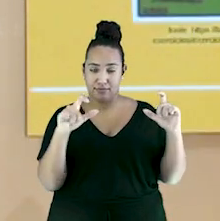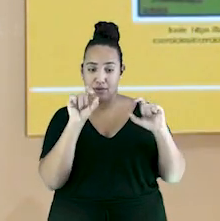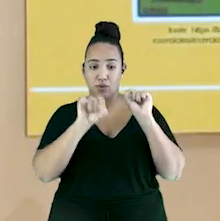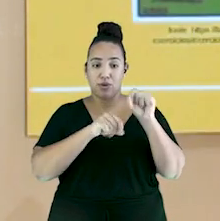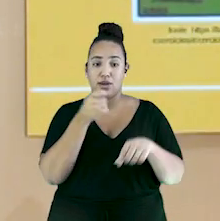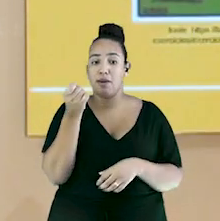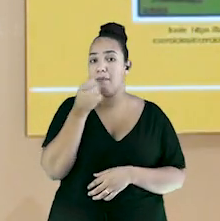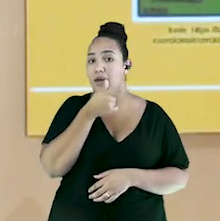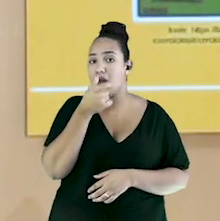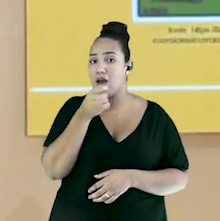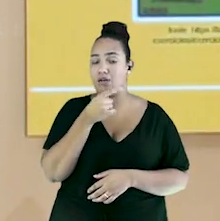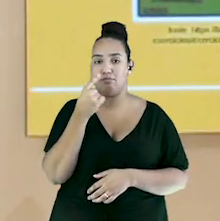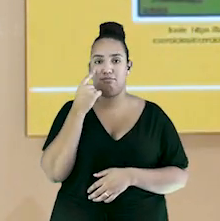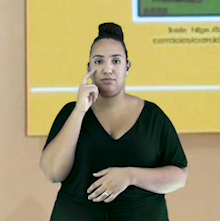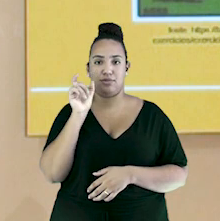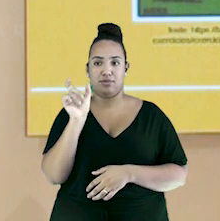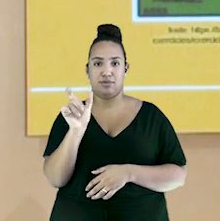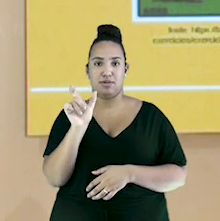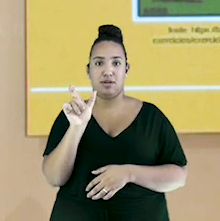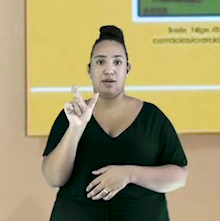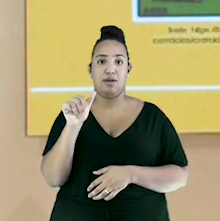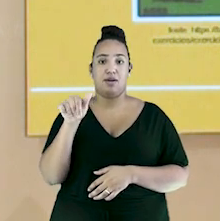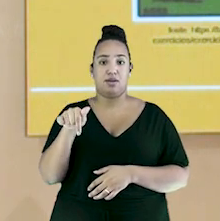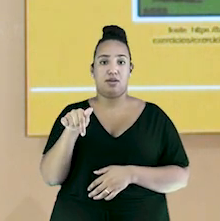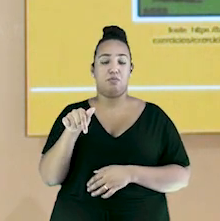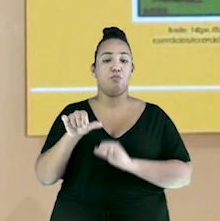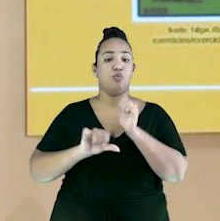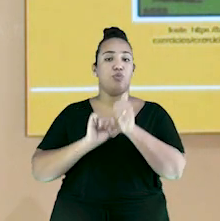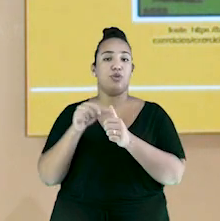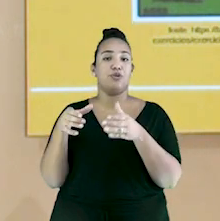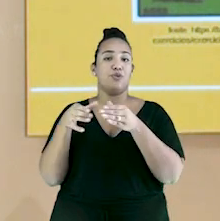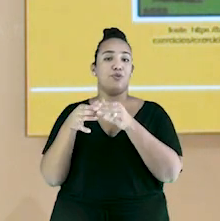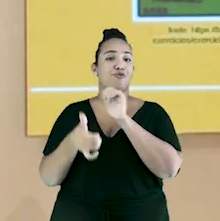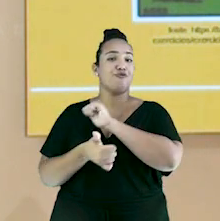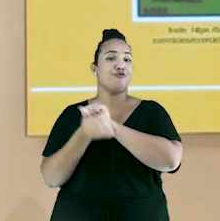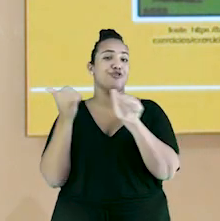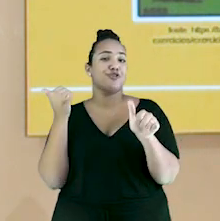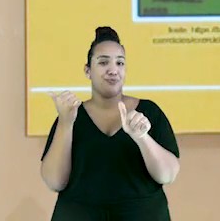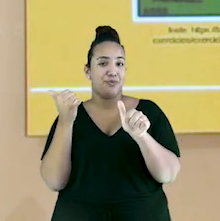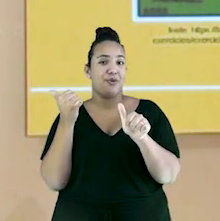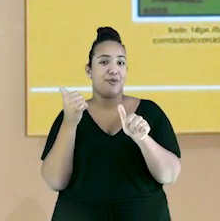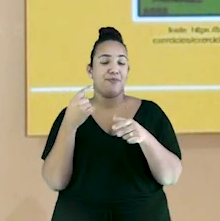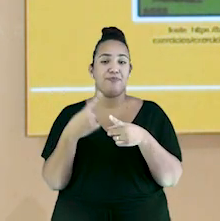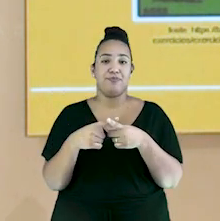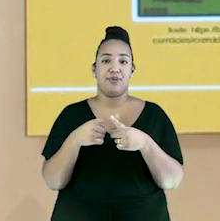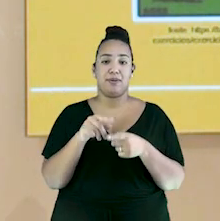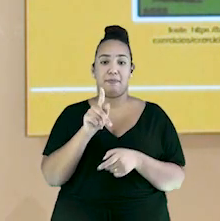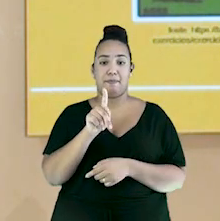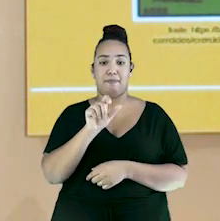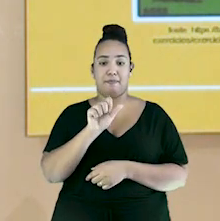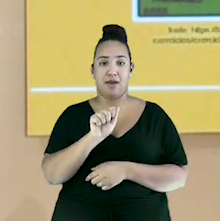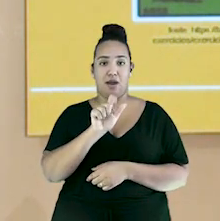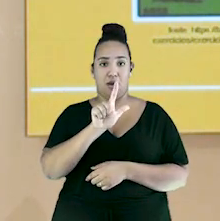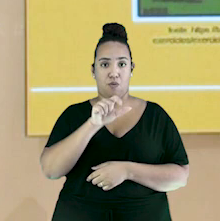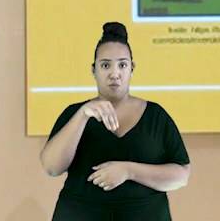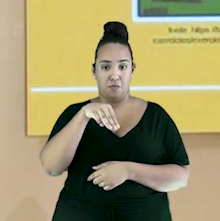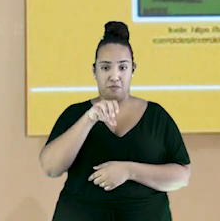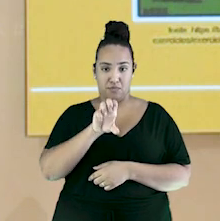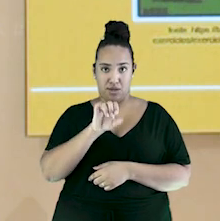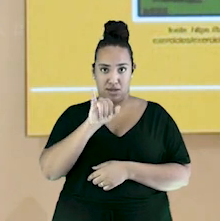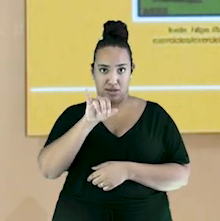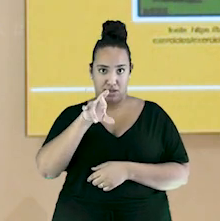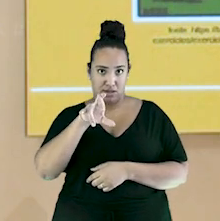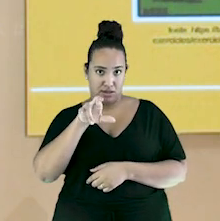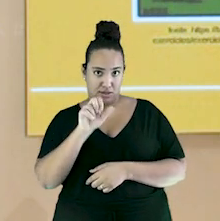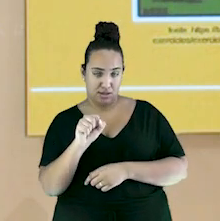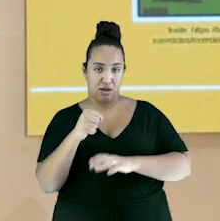O Bidu troca Palmeiras por Corinthians, brincando com os dois sentidos da palavra palmeiras, que é o nome de uma das